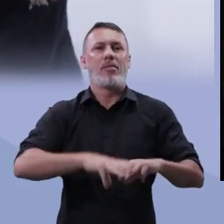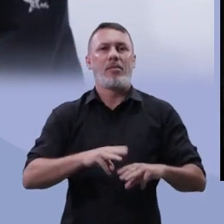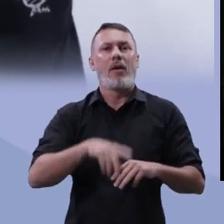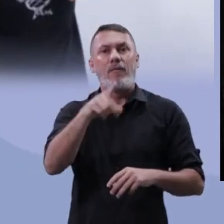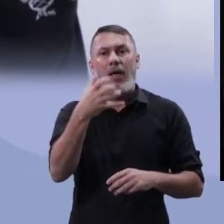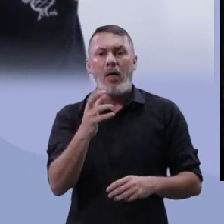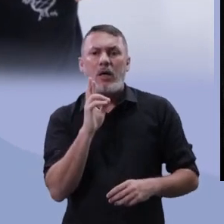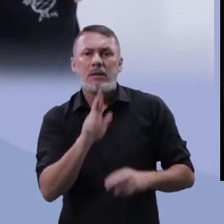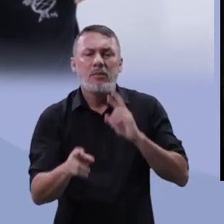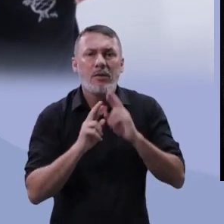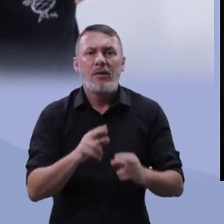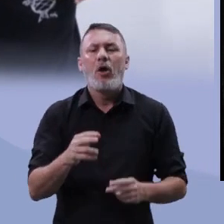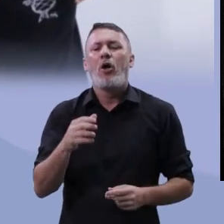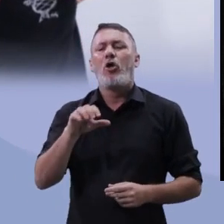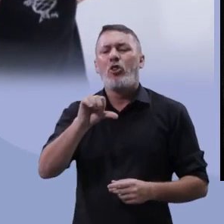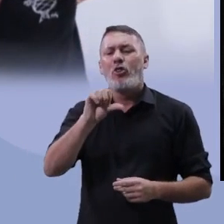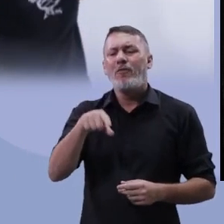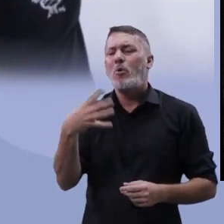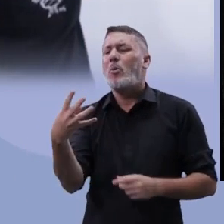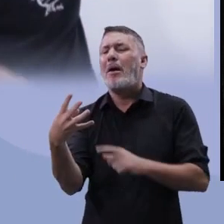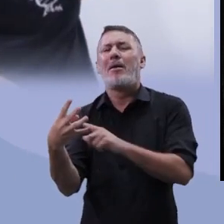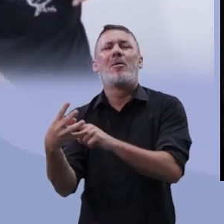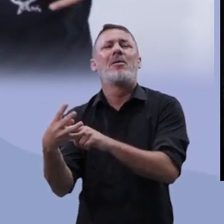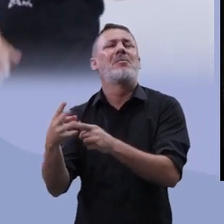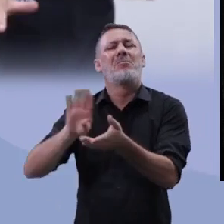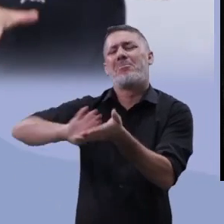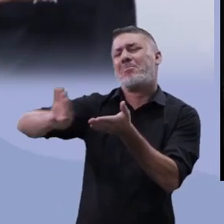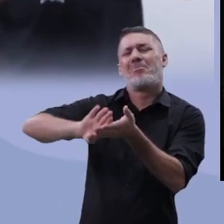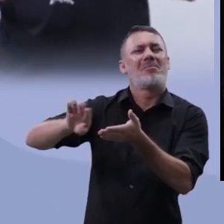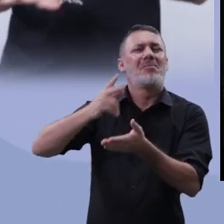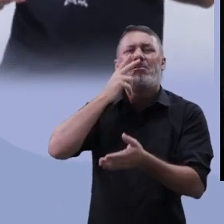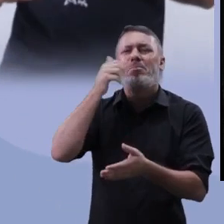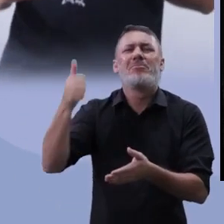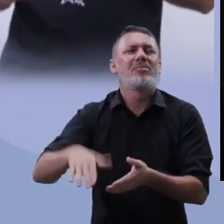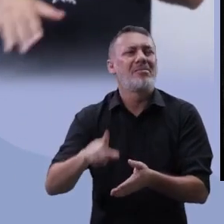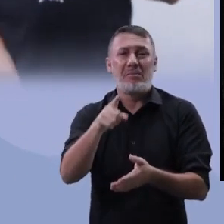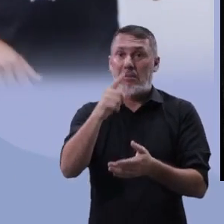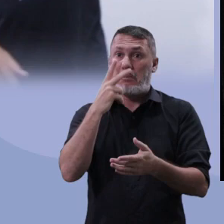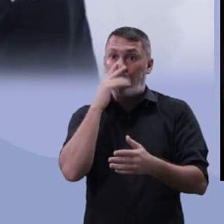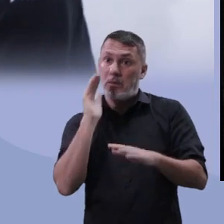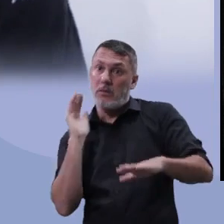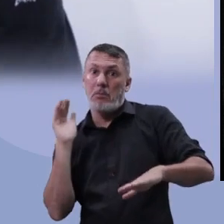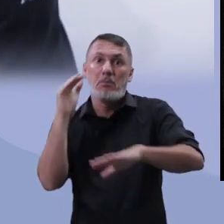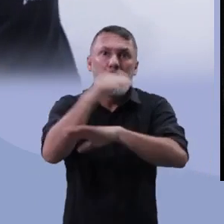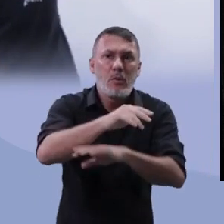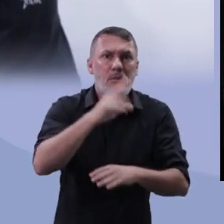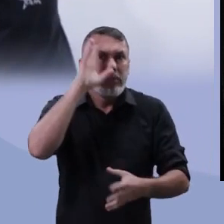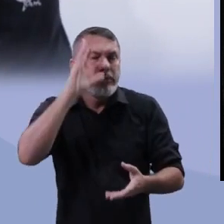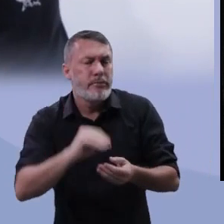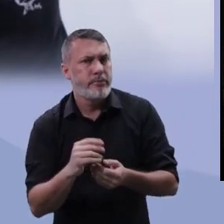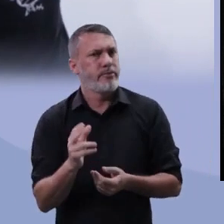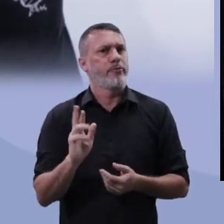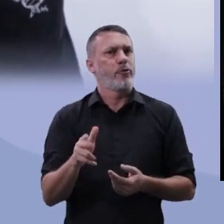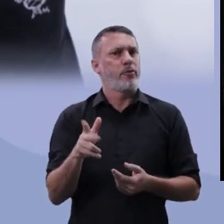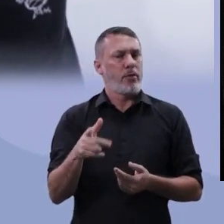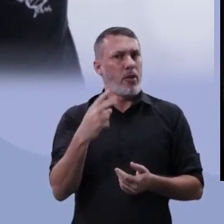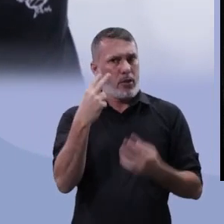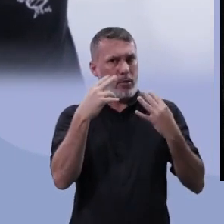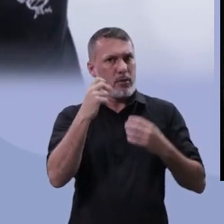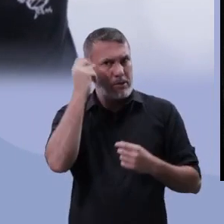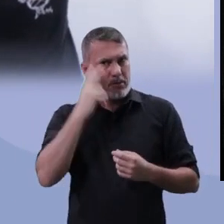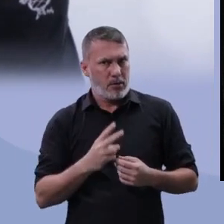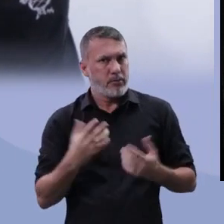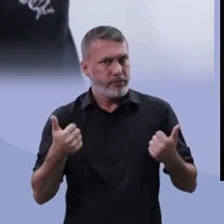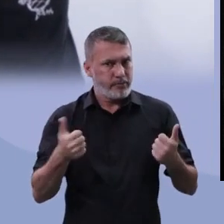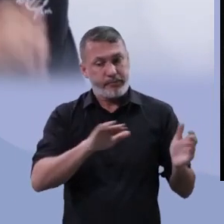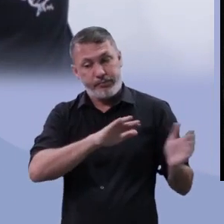matemática. Se você quiser chegar ali no vírgula 4 ali, você está sendo noob. Você está sendo noob, não está sendo hacker. Pegou a visão?